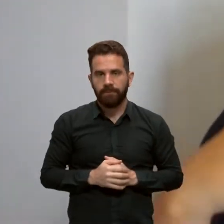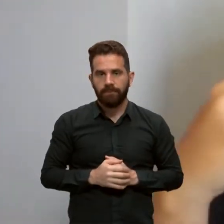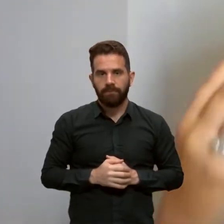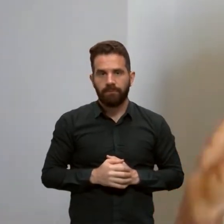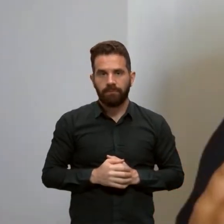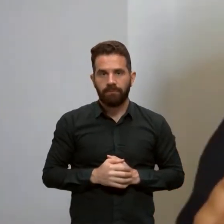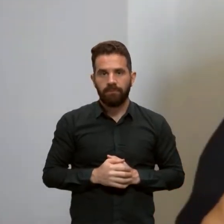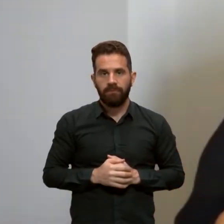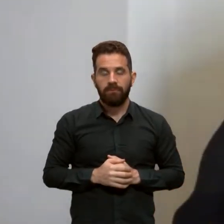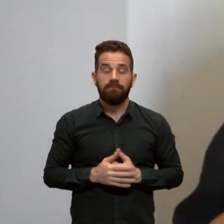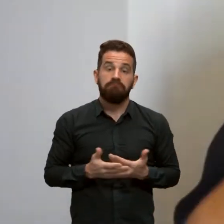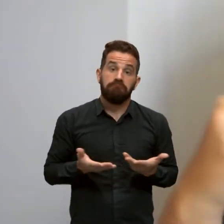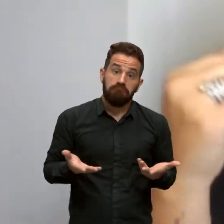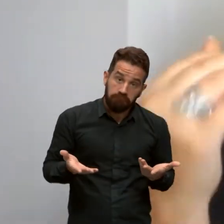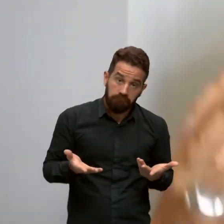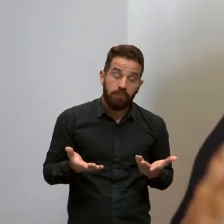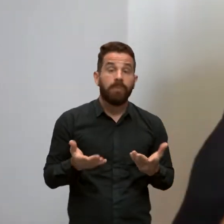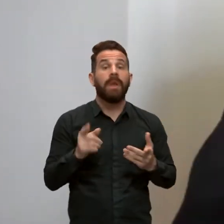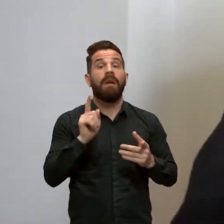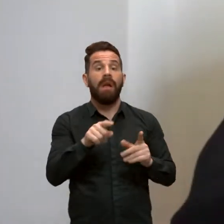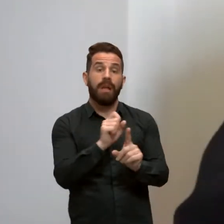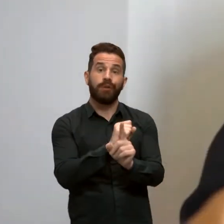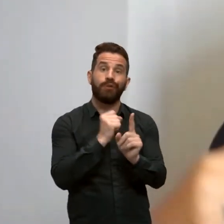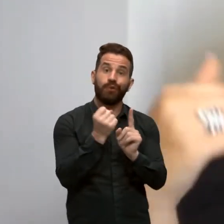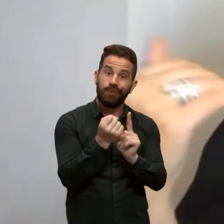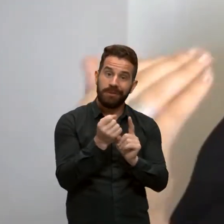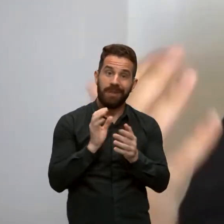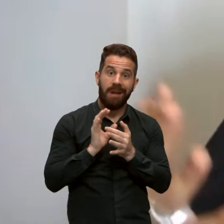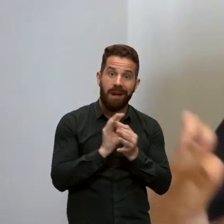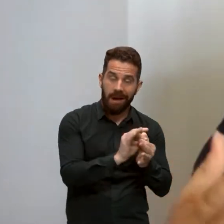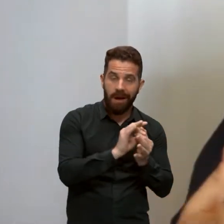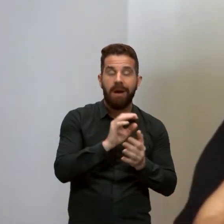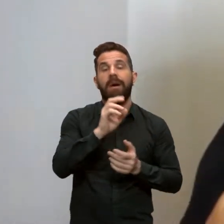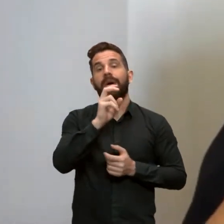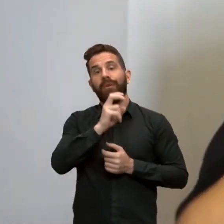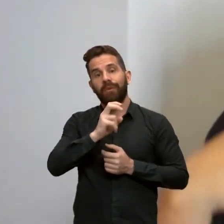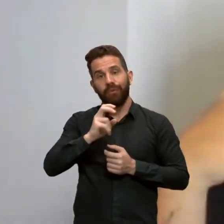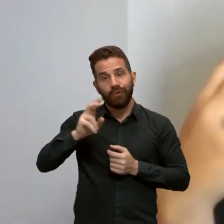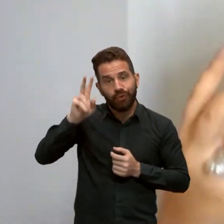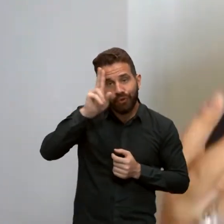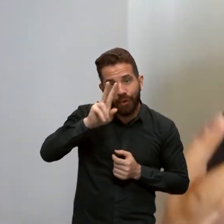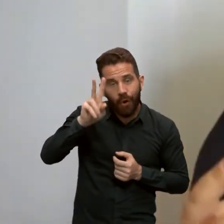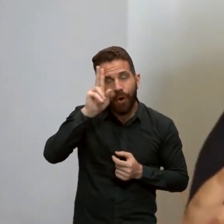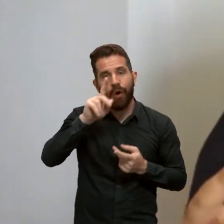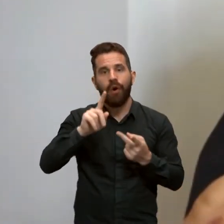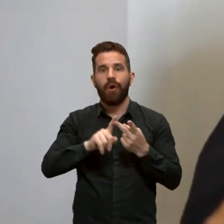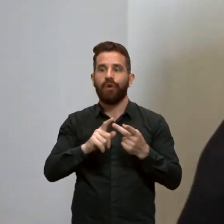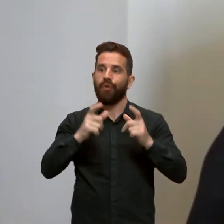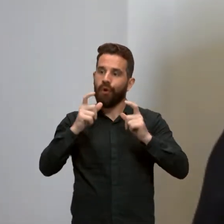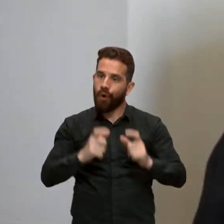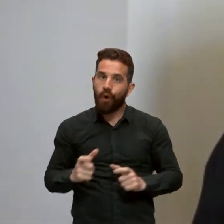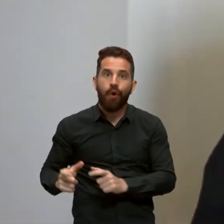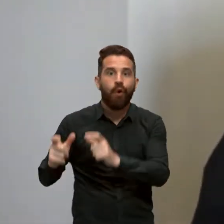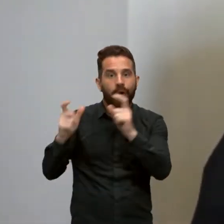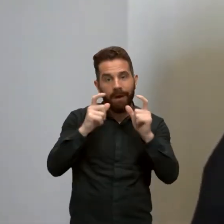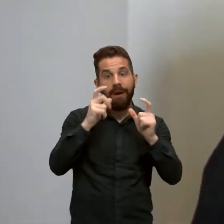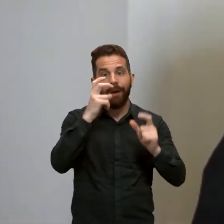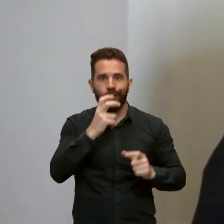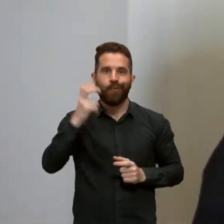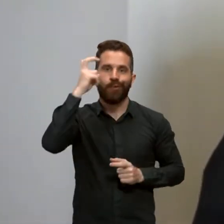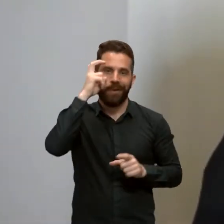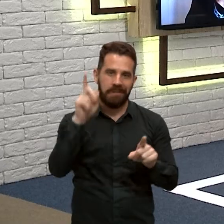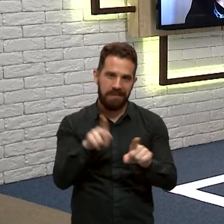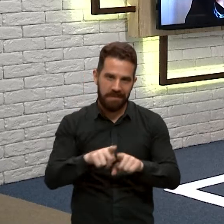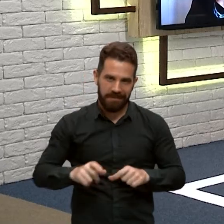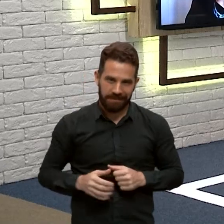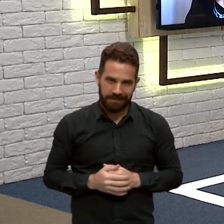um contexto social, histórico, geográfico, cultural. Bom,